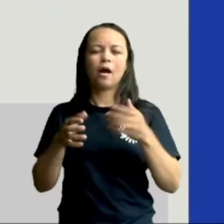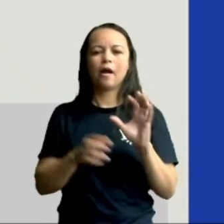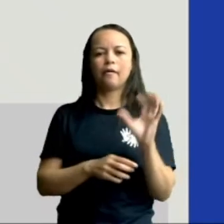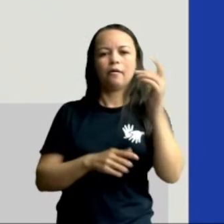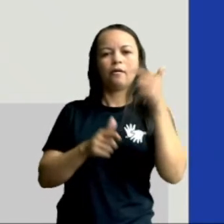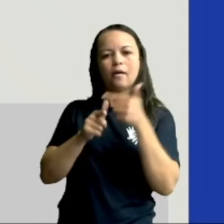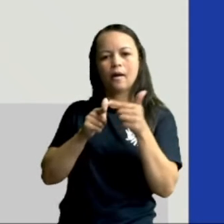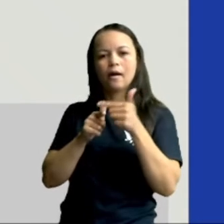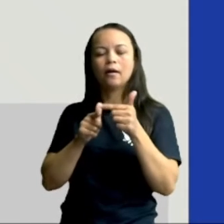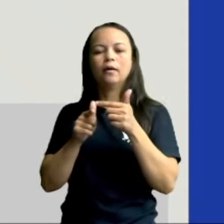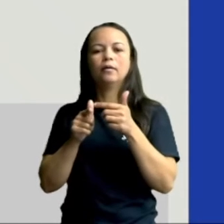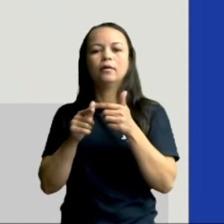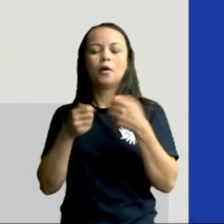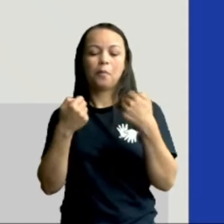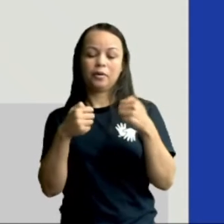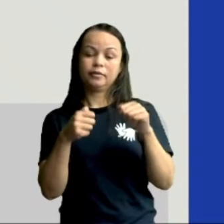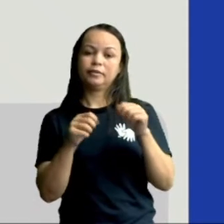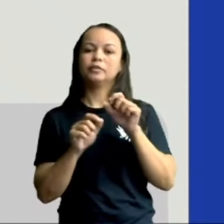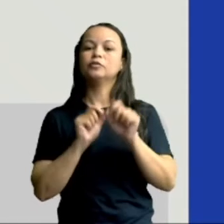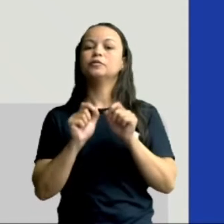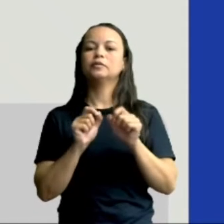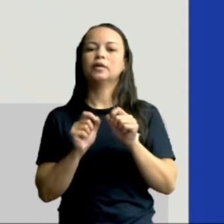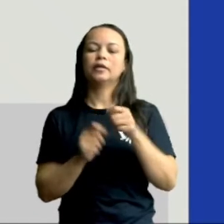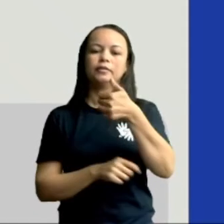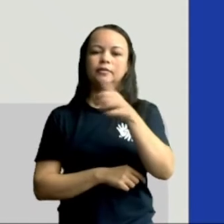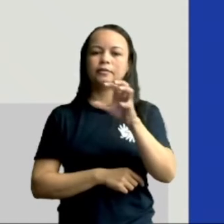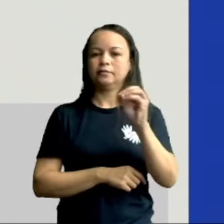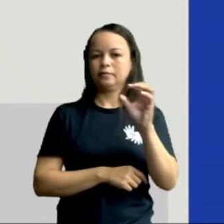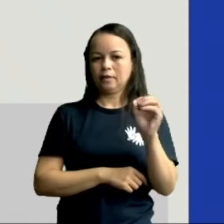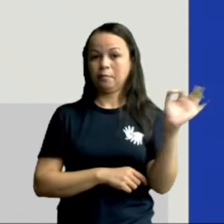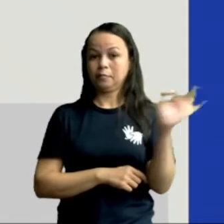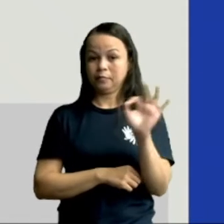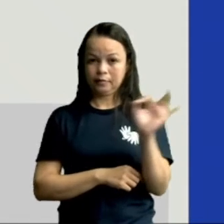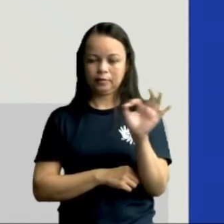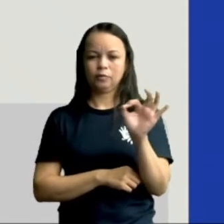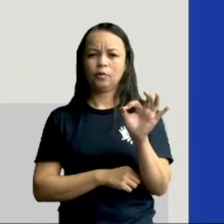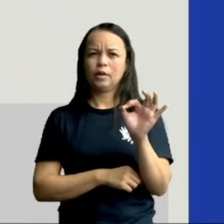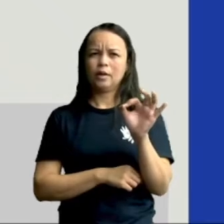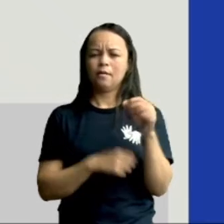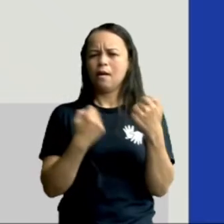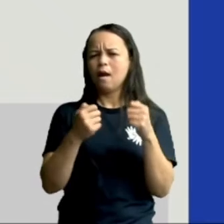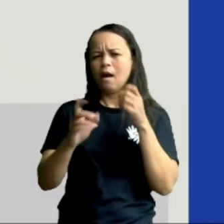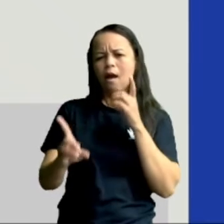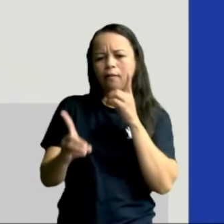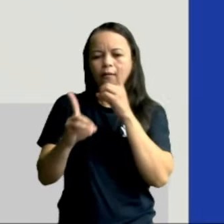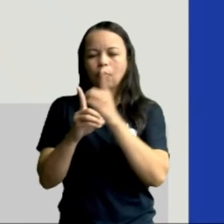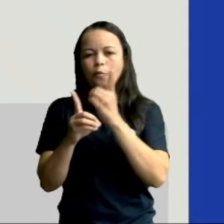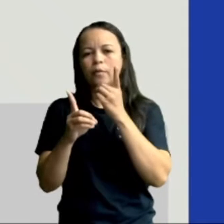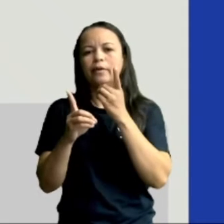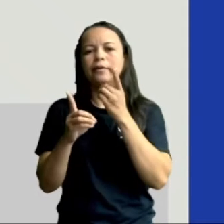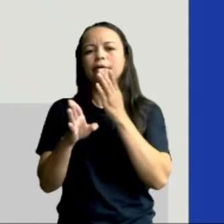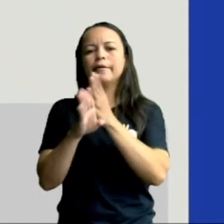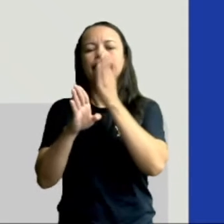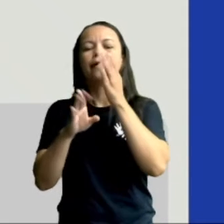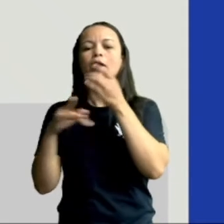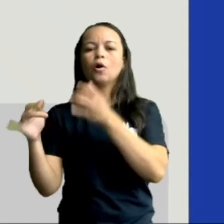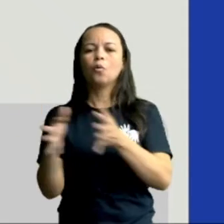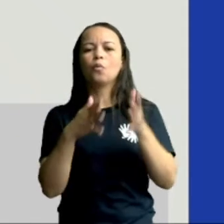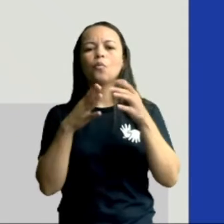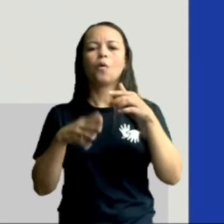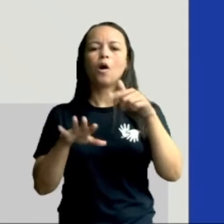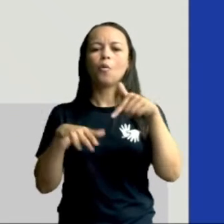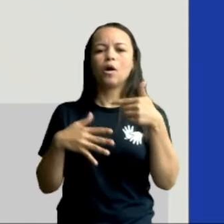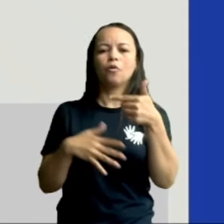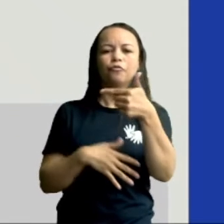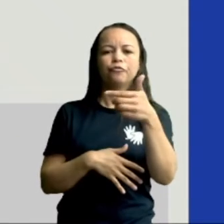aqui, eu só vou precisar do 100% e preciso descobrir quem é esse 20 aí, essa